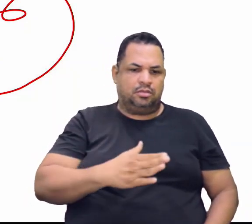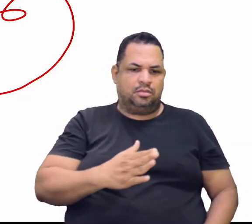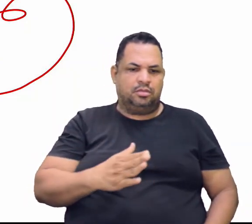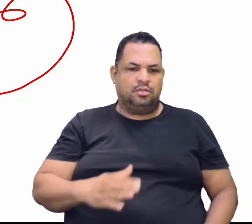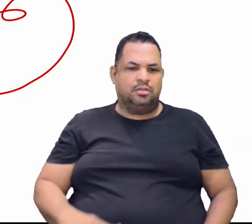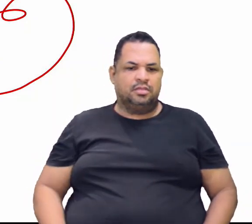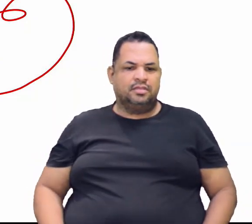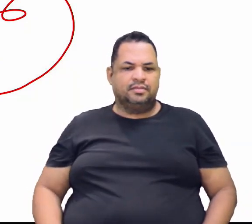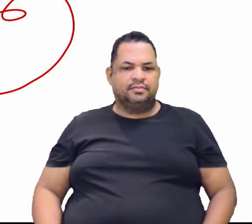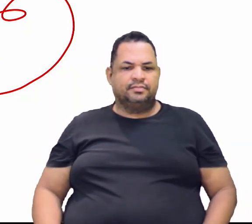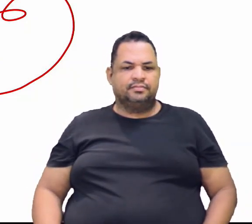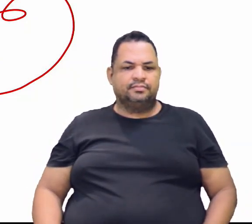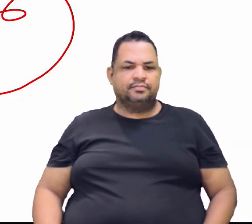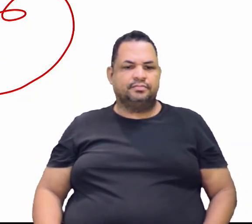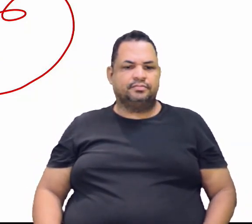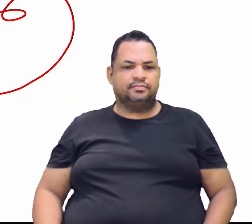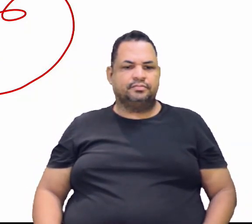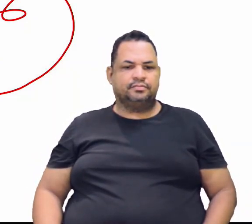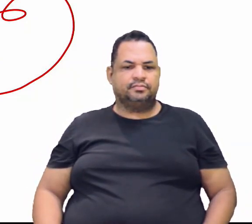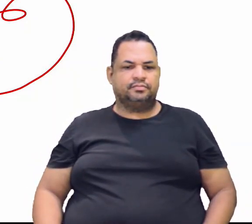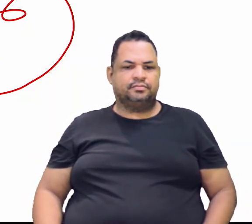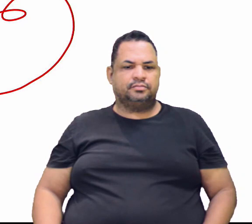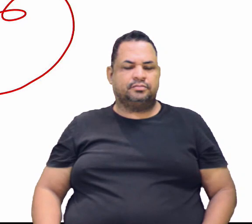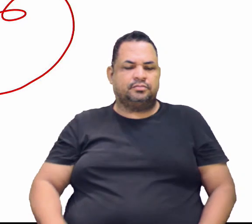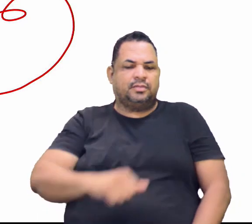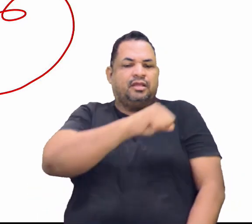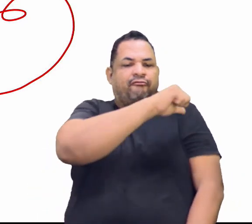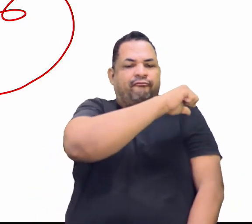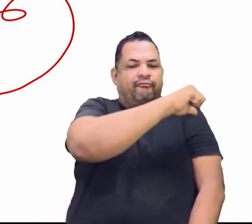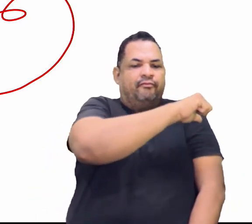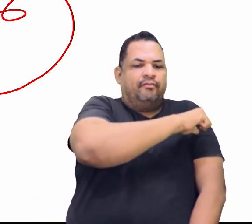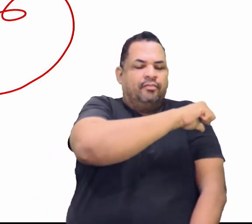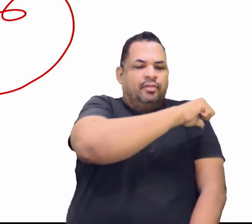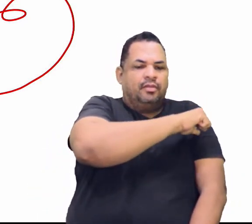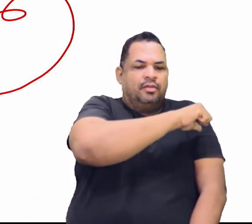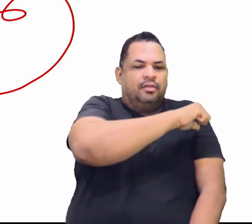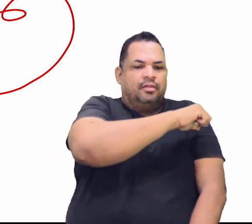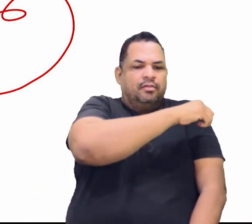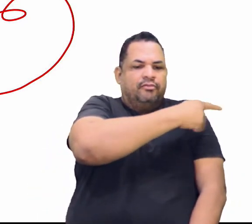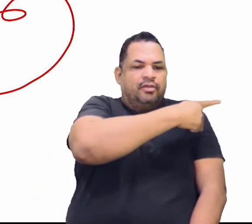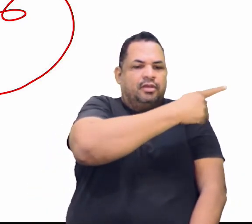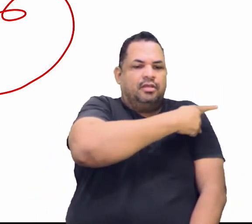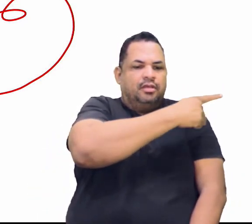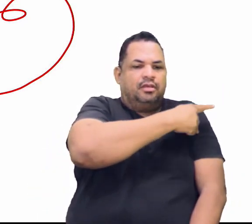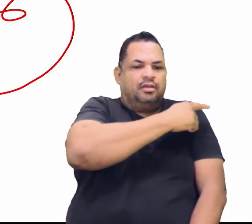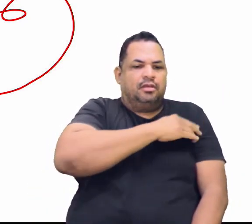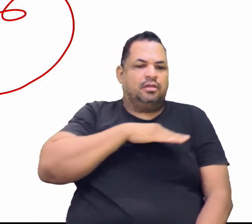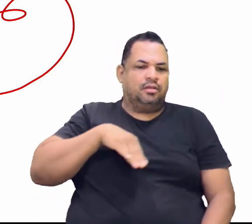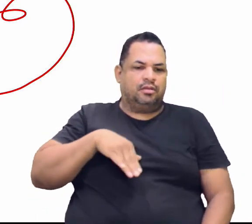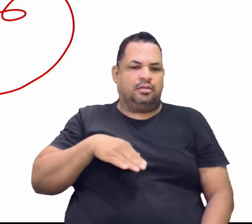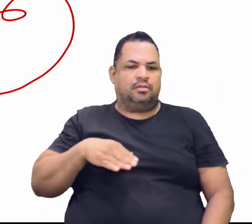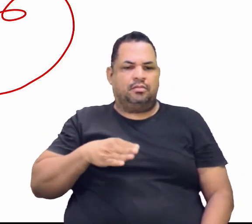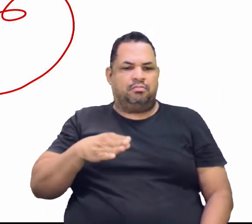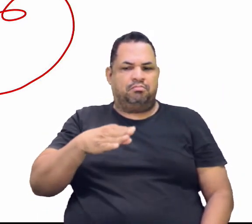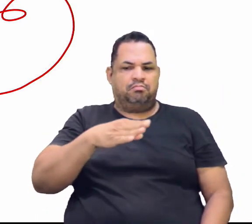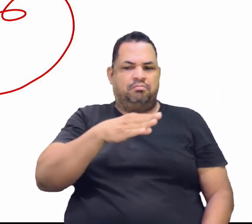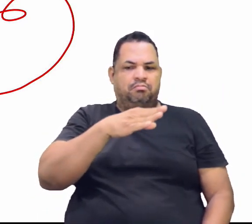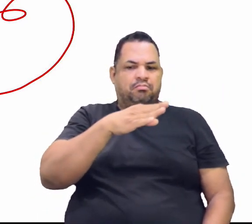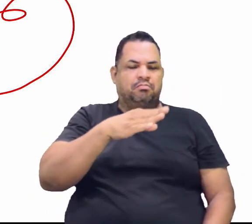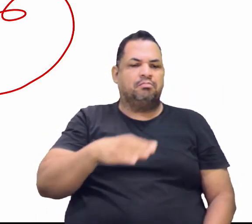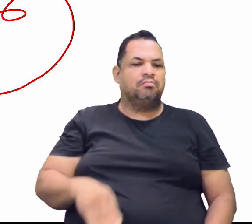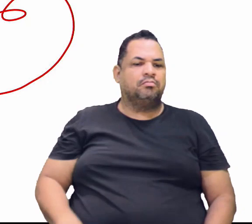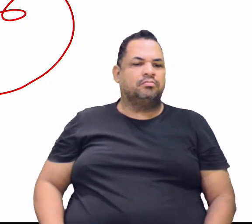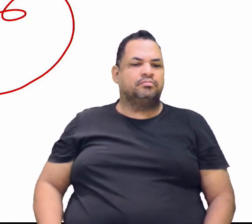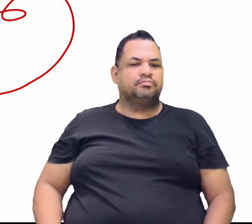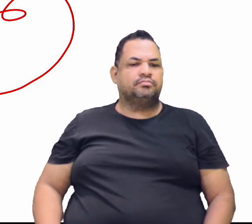Sapezal, onde ele passa aqui, ó. E aqui Vilhena, ó, vai embora. Vem para cá. É muito